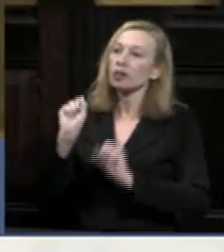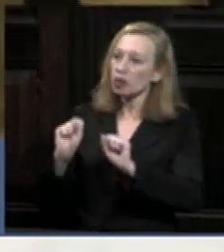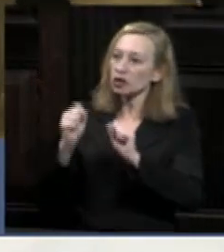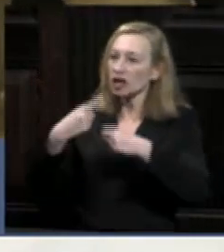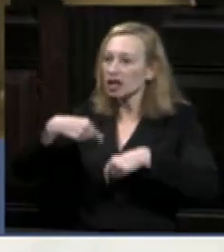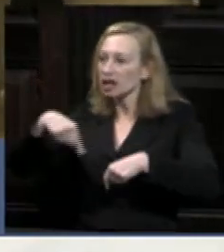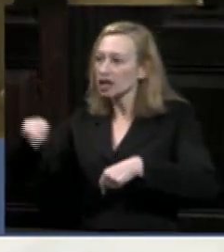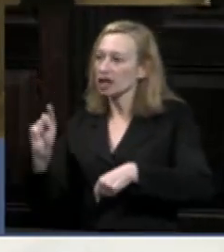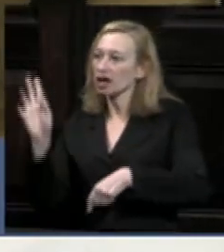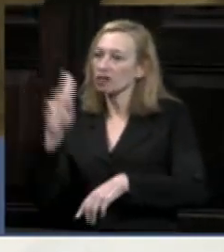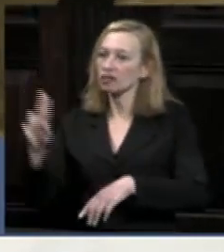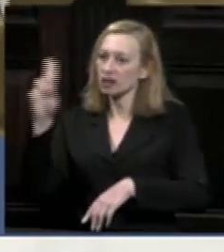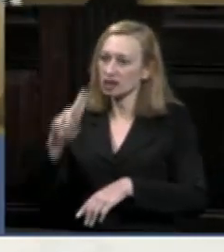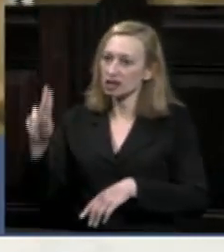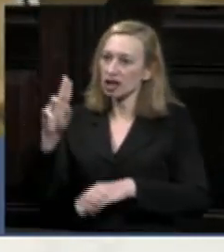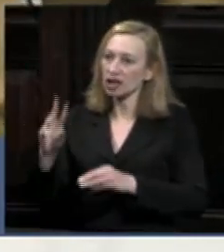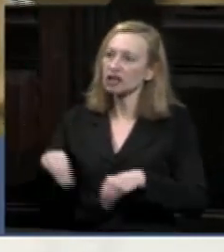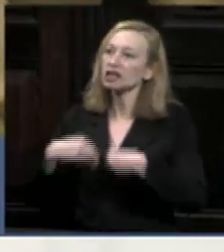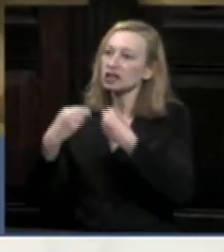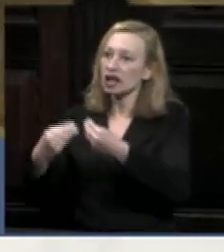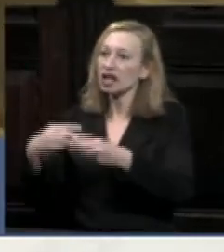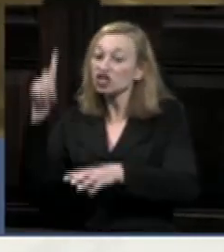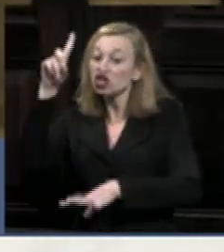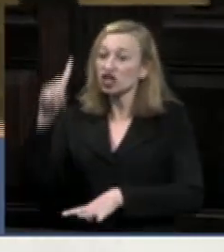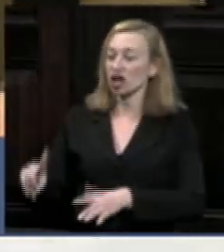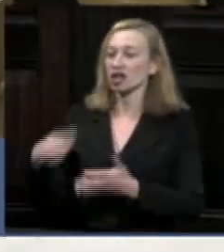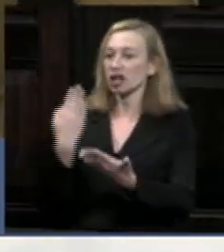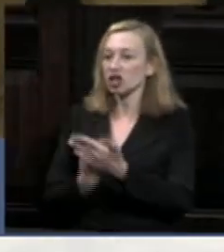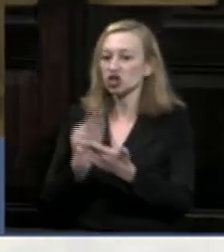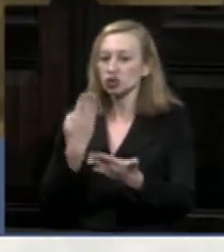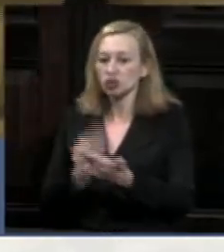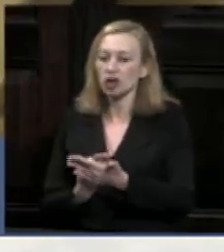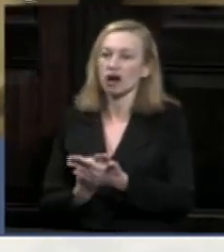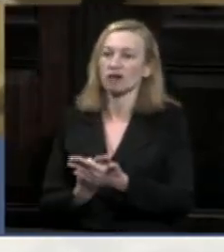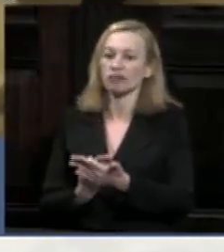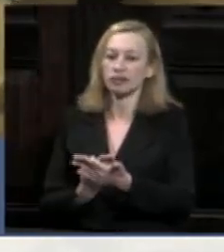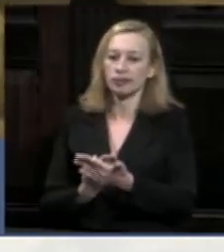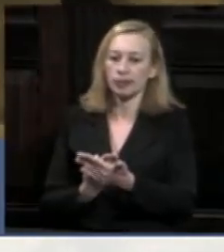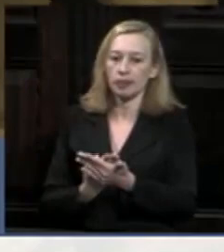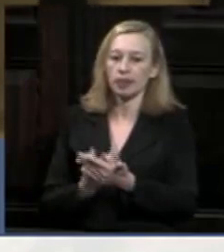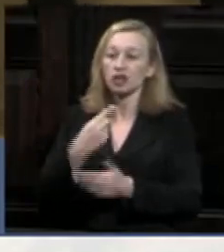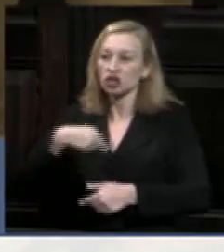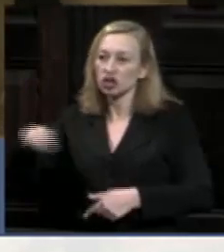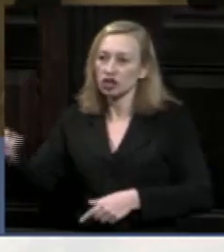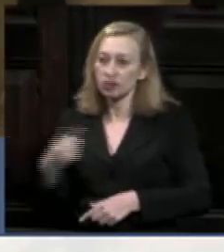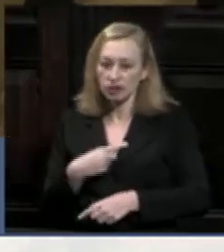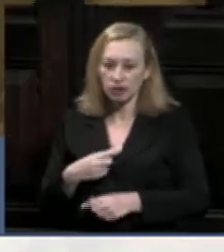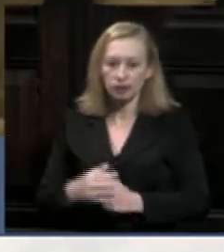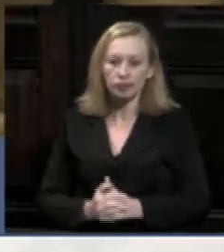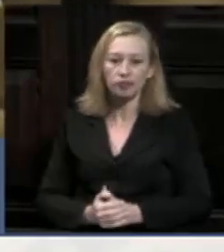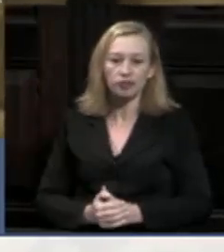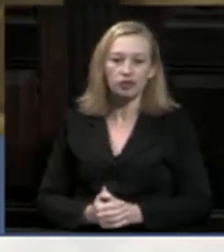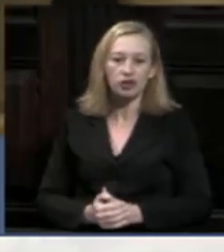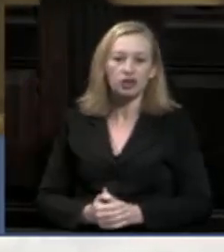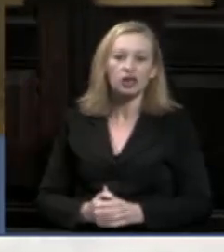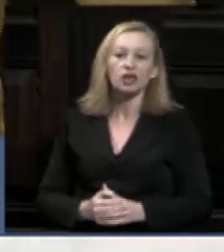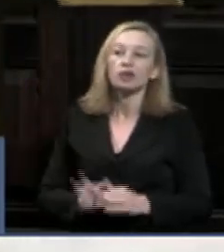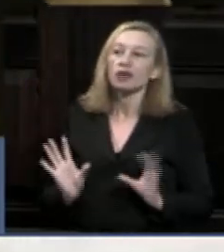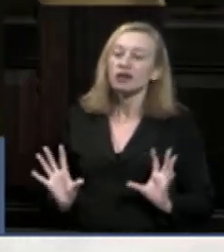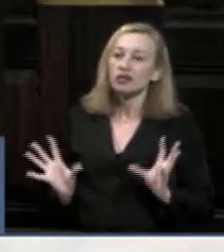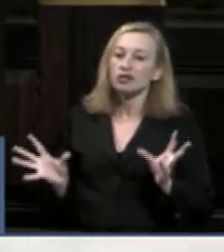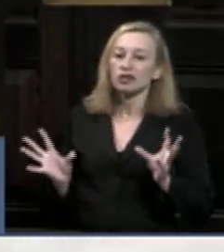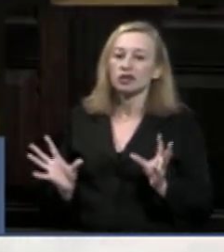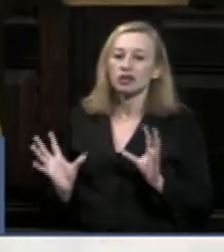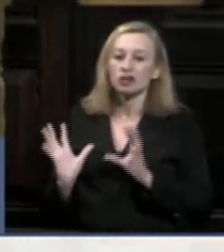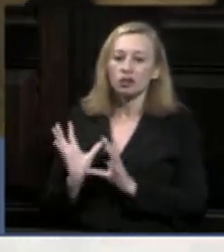para garantir acessibilidade para garantir o direito de ir e vir presidente concluir a